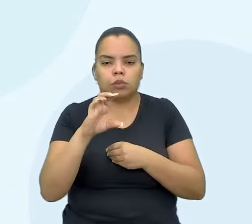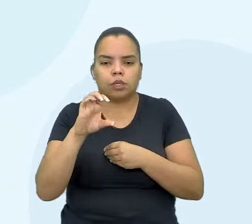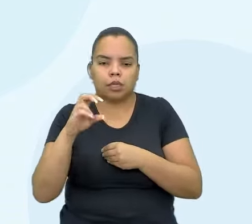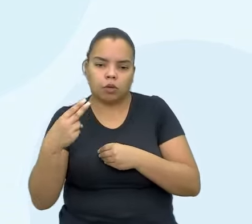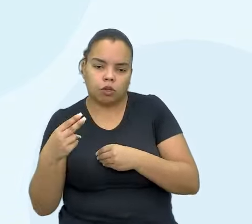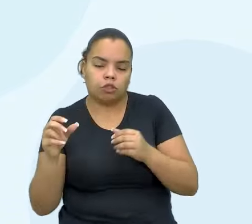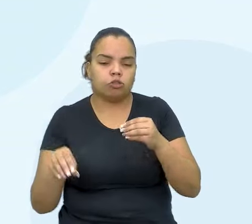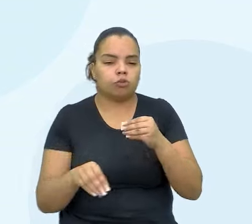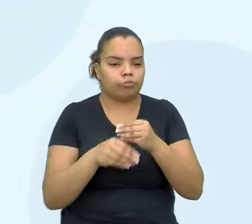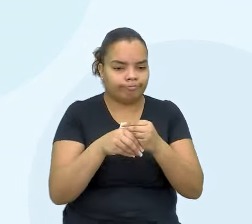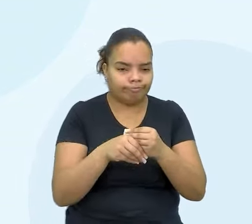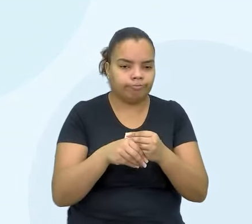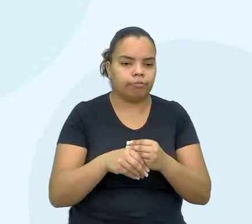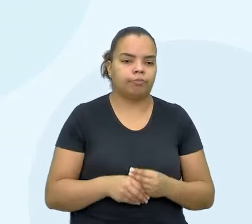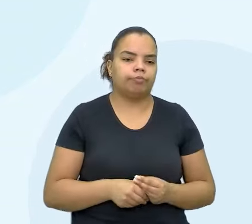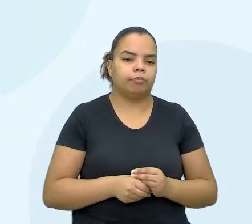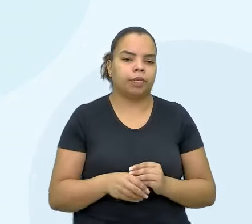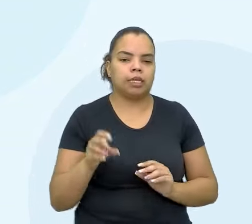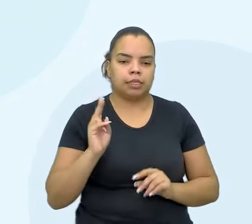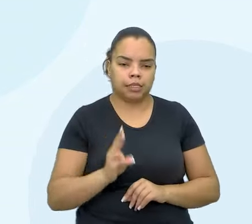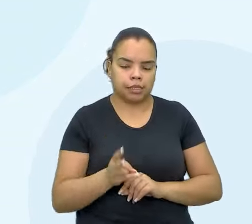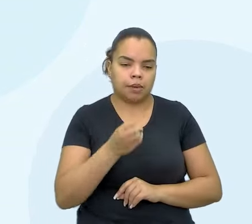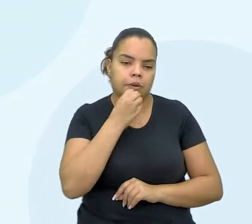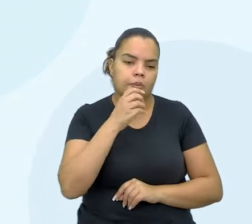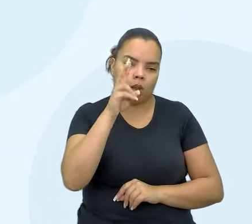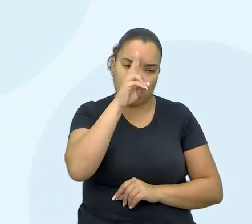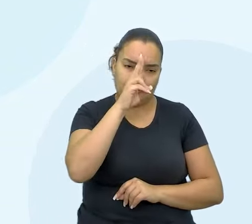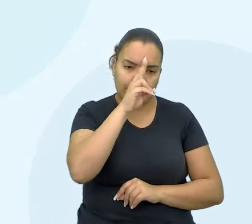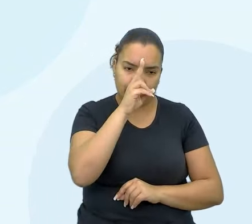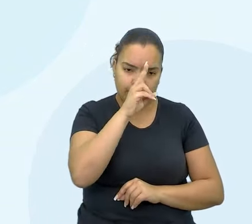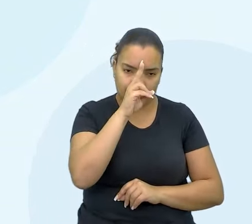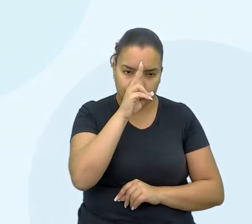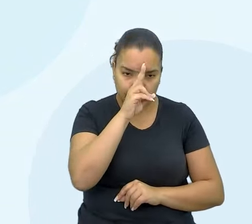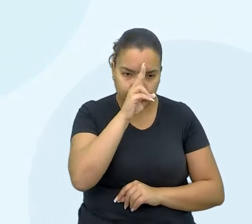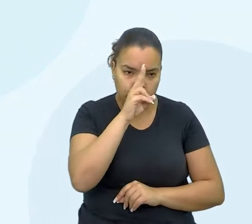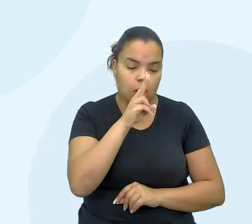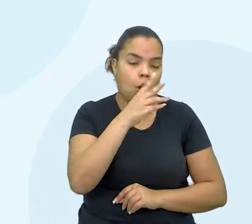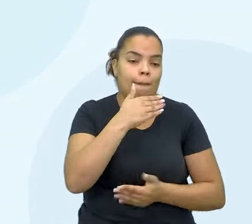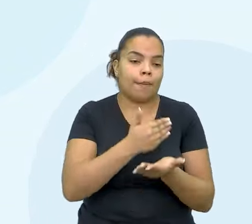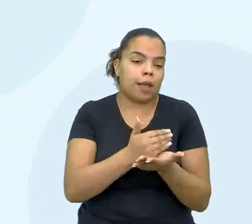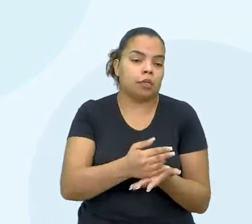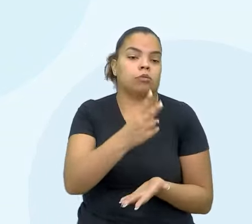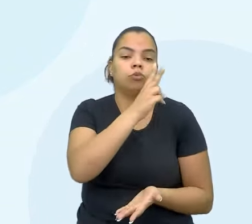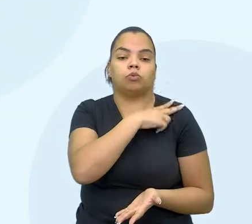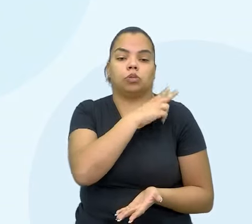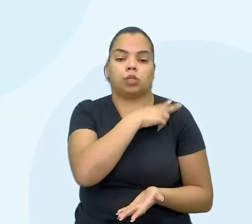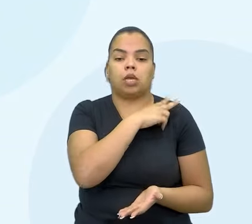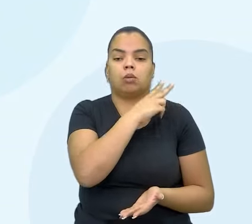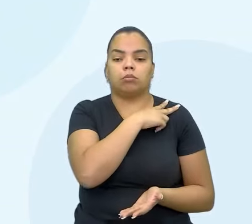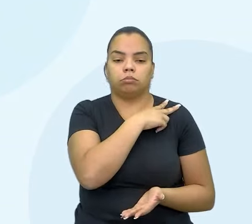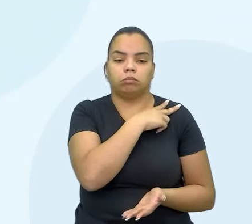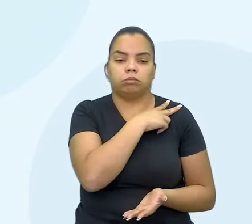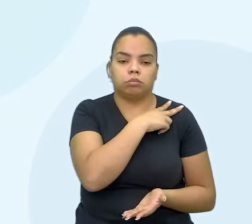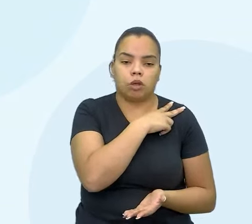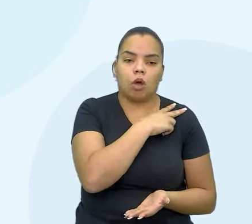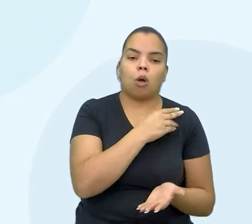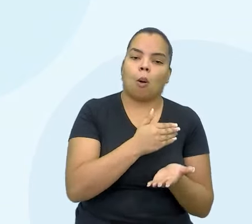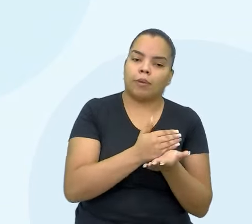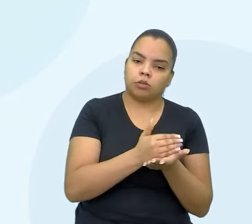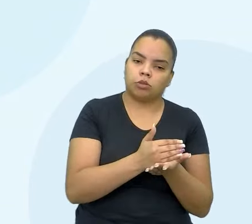pessoal, sempre bom lembrar, né? Começam a partir da segunda série do ensino médio, né? A gente começou a implementar aí esse